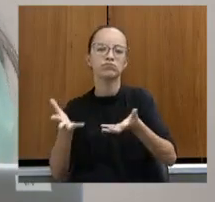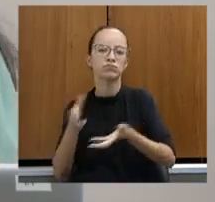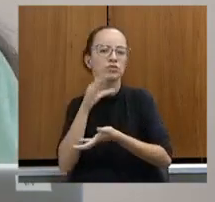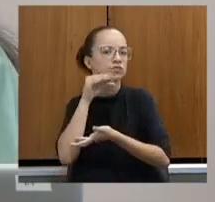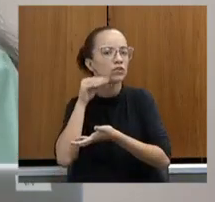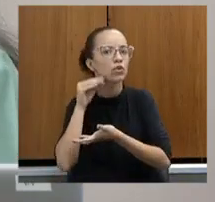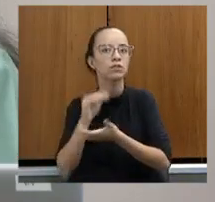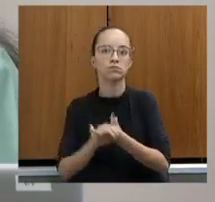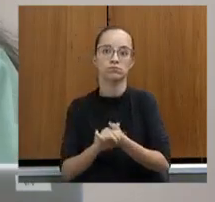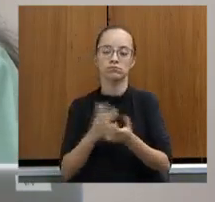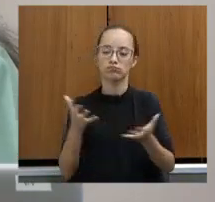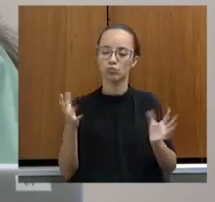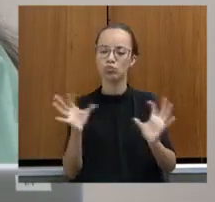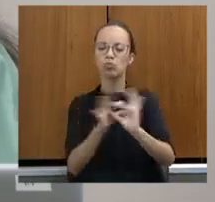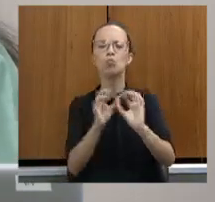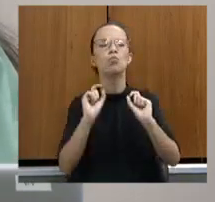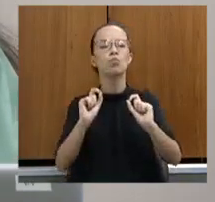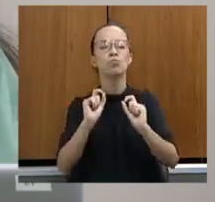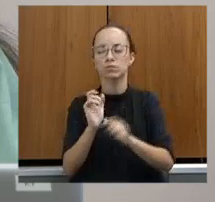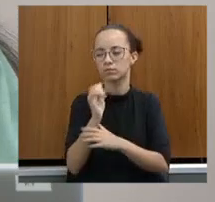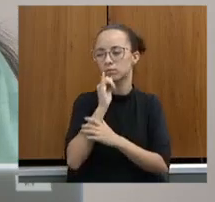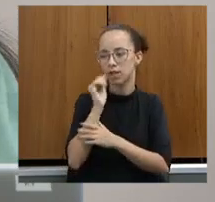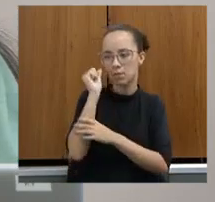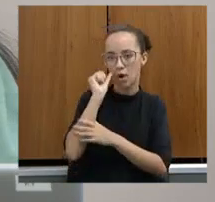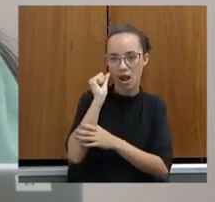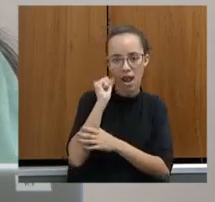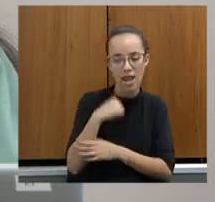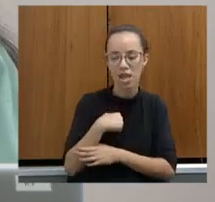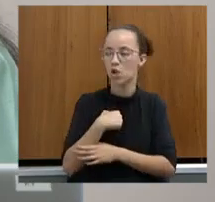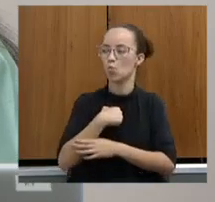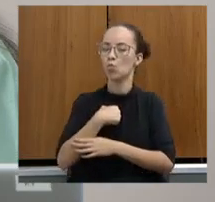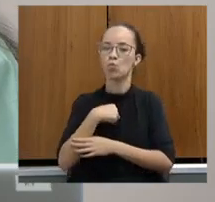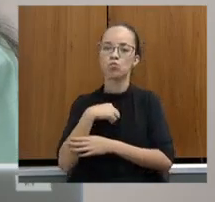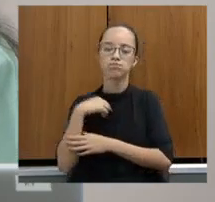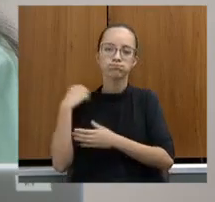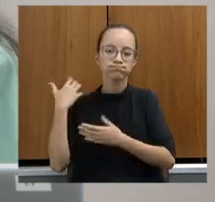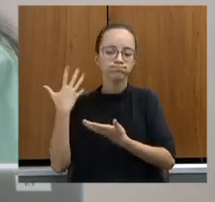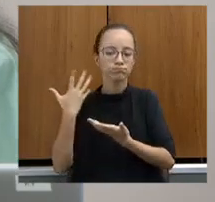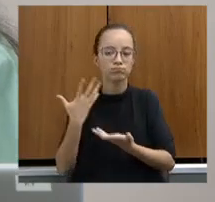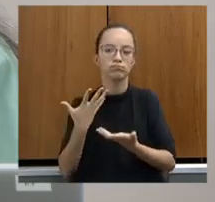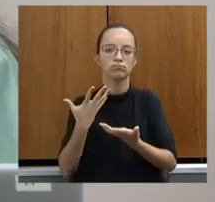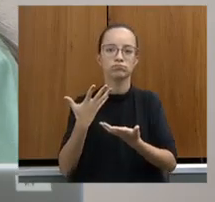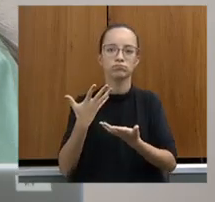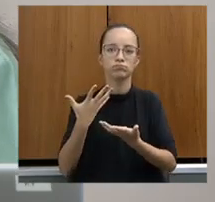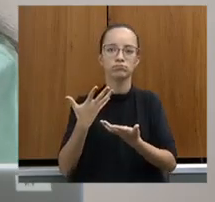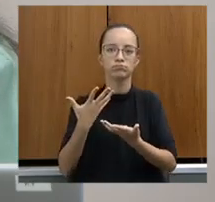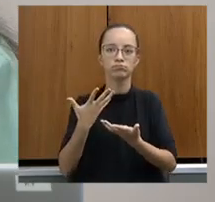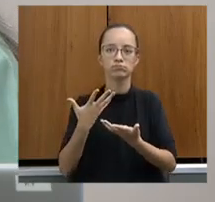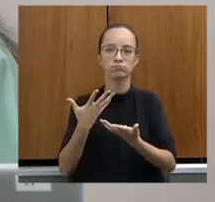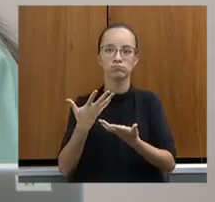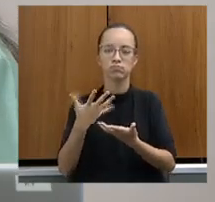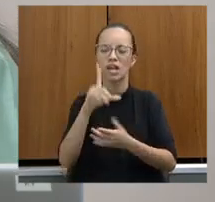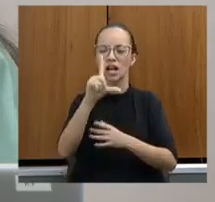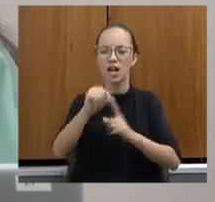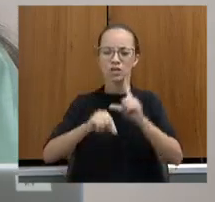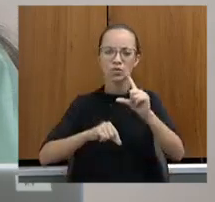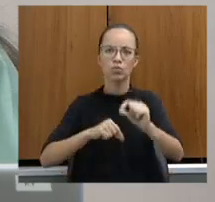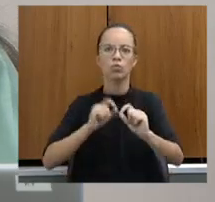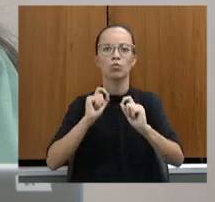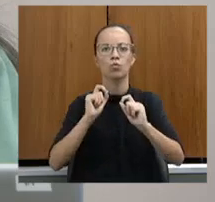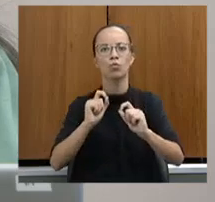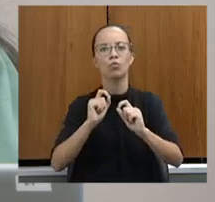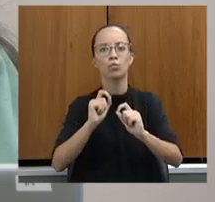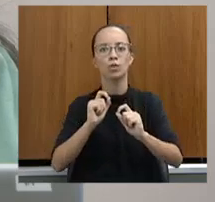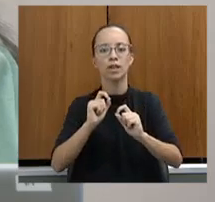e eu te cito como exemplo como mulher como servidora de carreira né com a escolha através